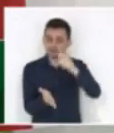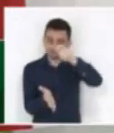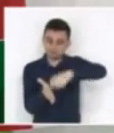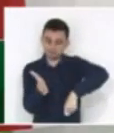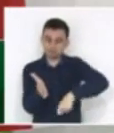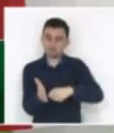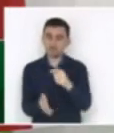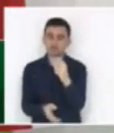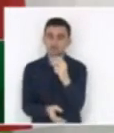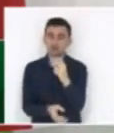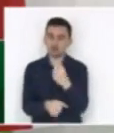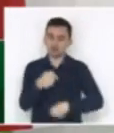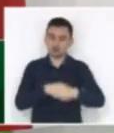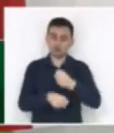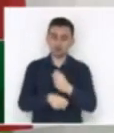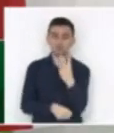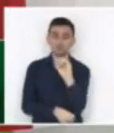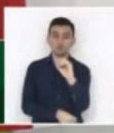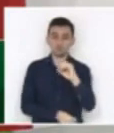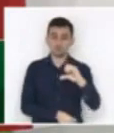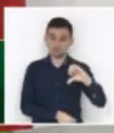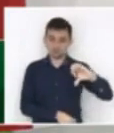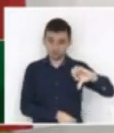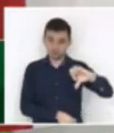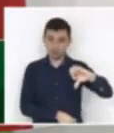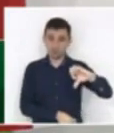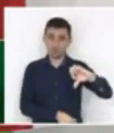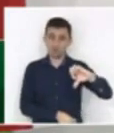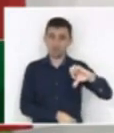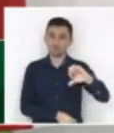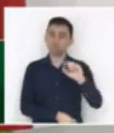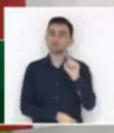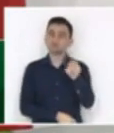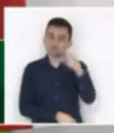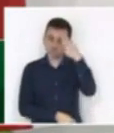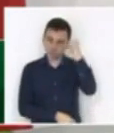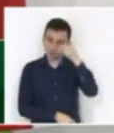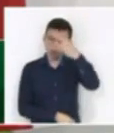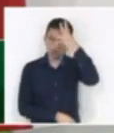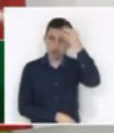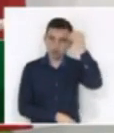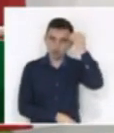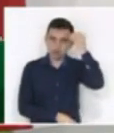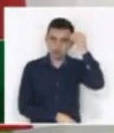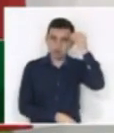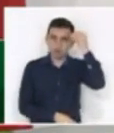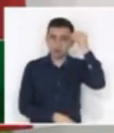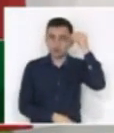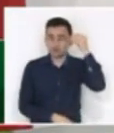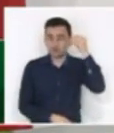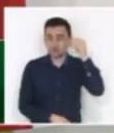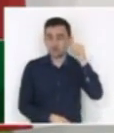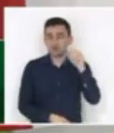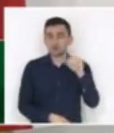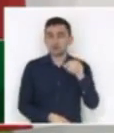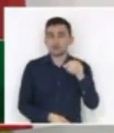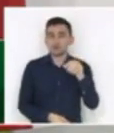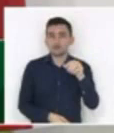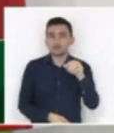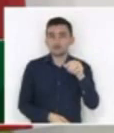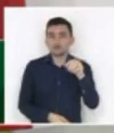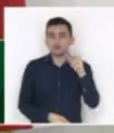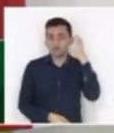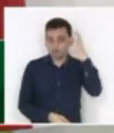2009. No entanto, deputada Ana, Vossa Excelência sabe muito bem, inclusive no ano passado, provocou